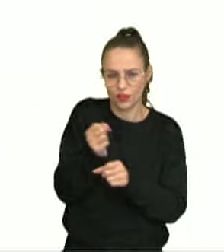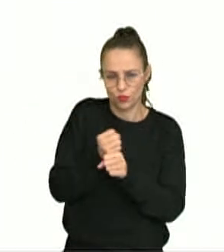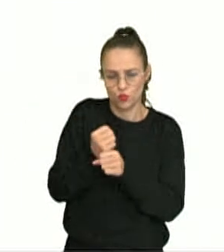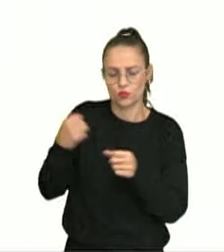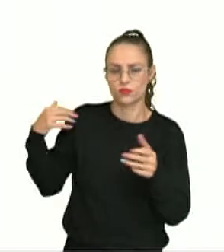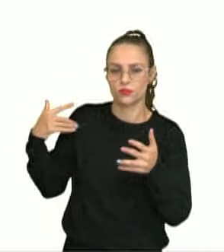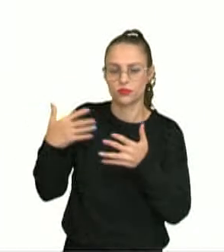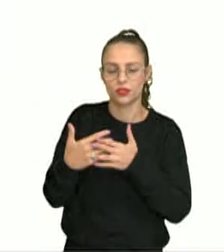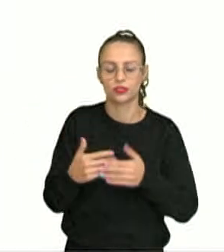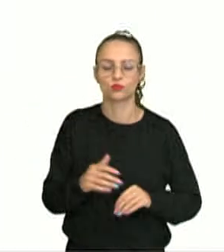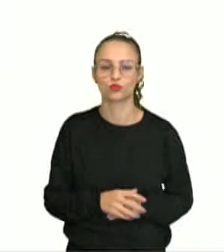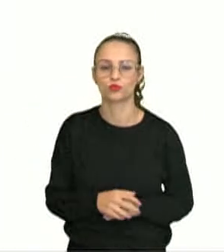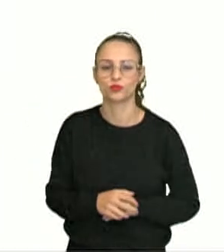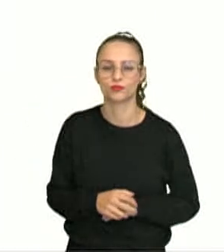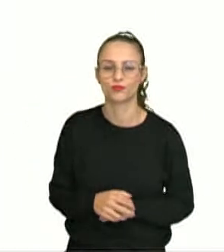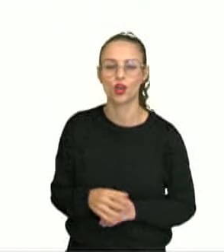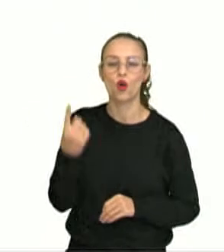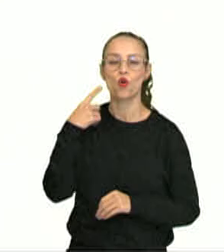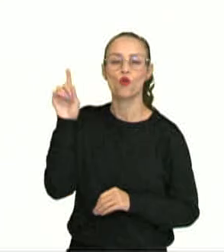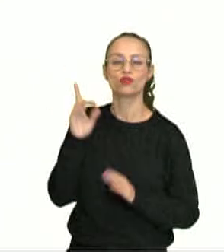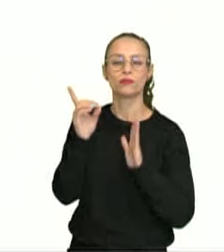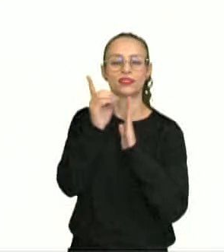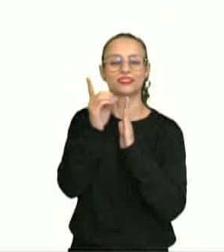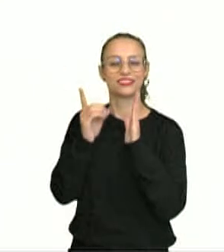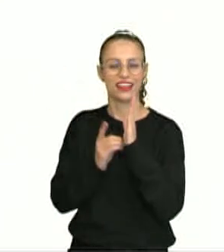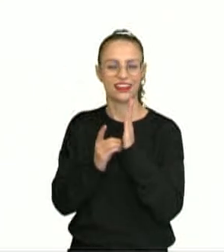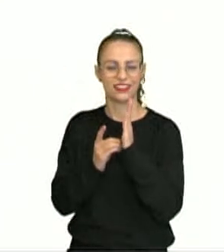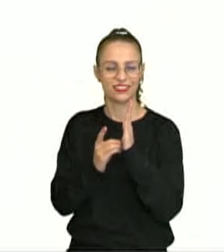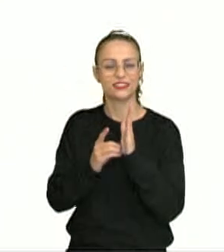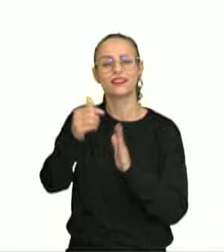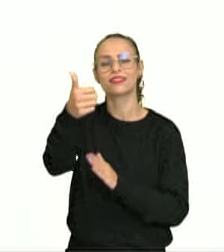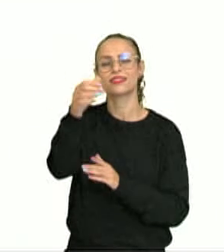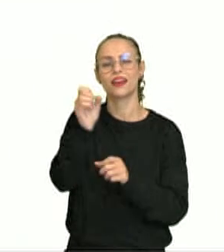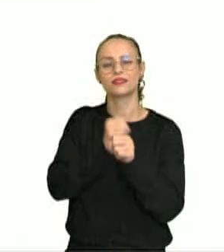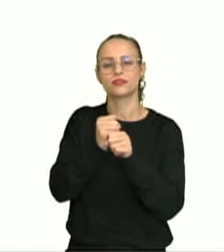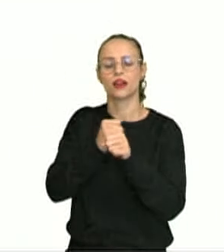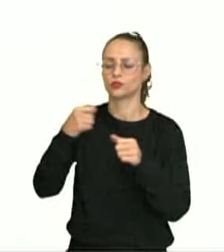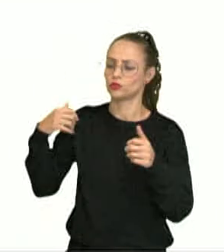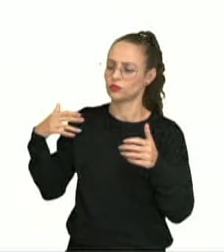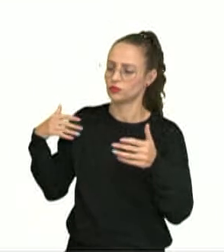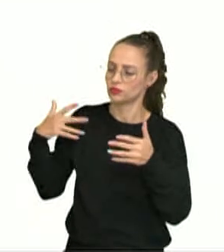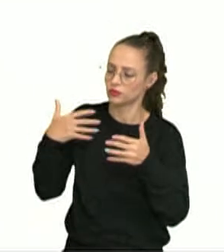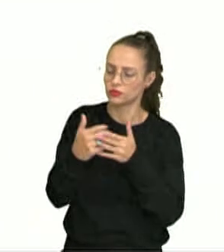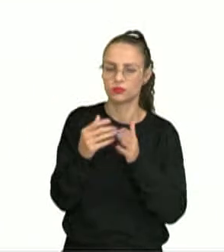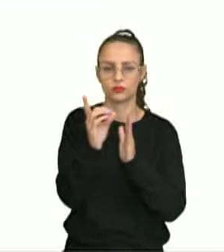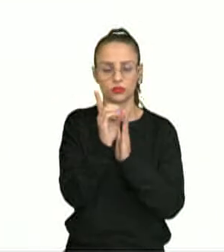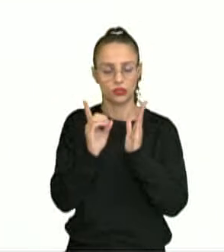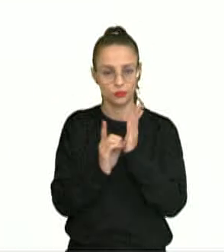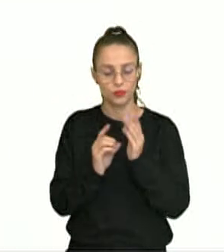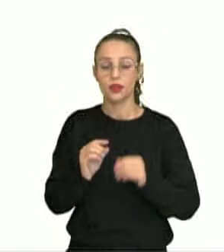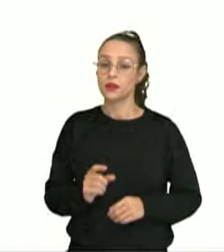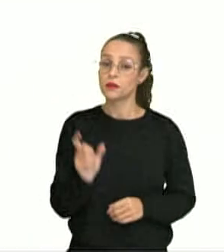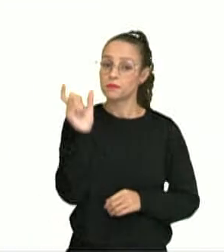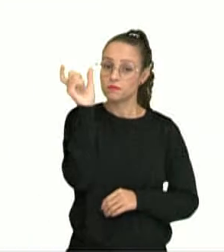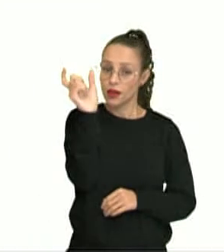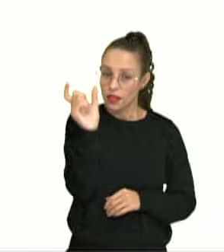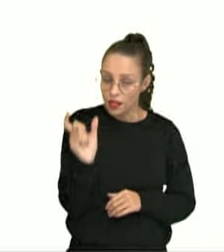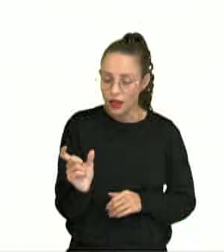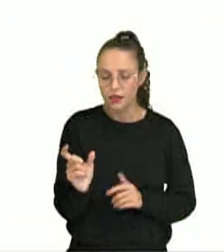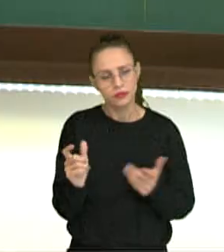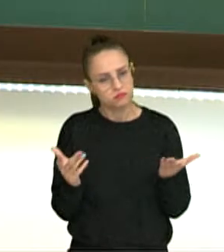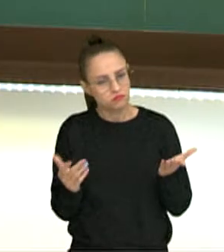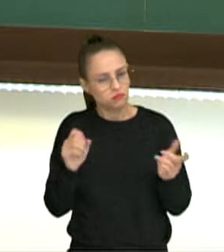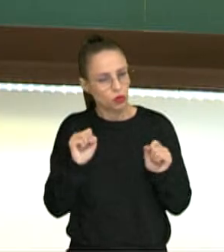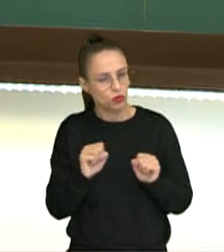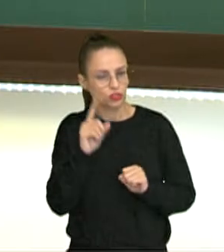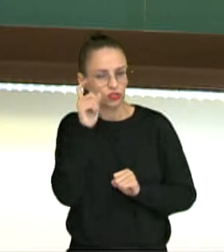não entenda últimas décadas, né? Décadas são 10 anos. Então, algumas palavrinhas que poderiam ter